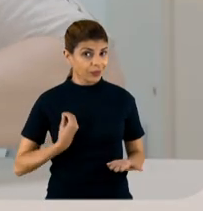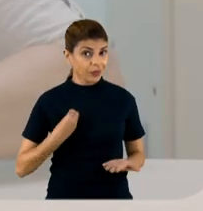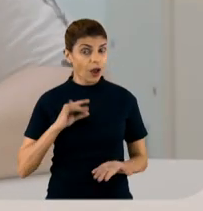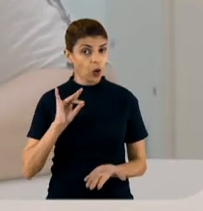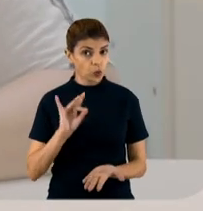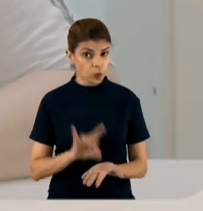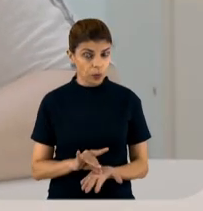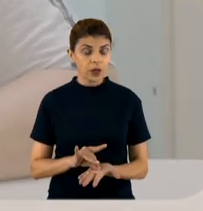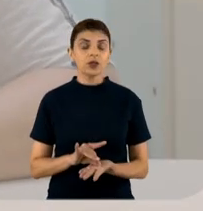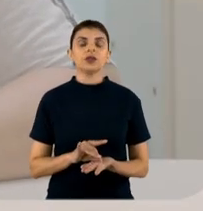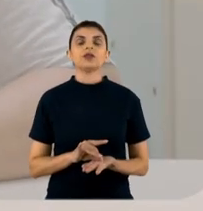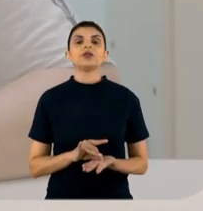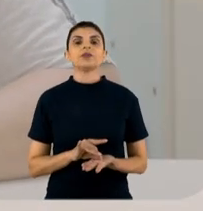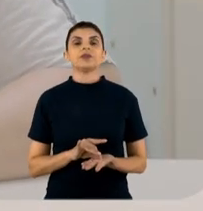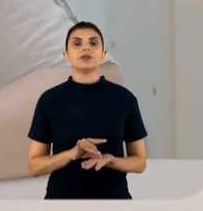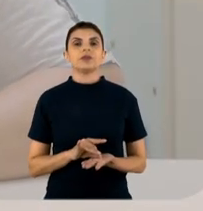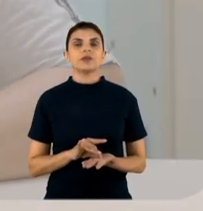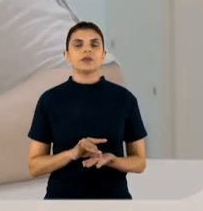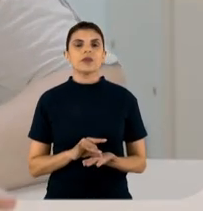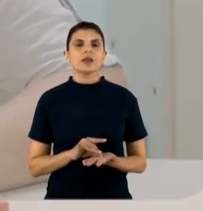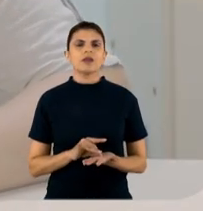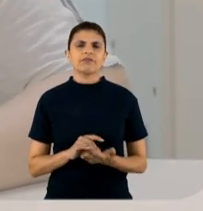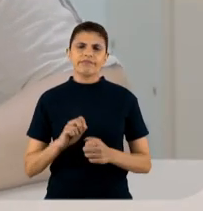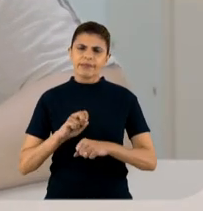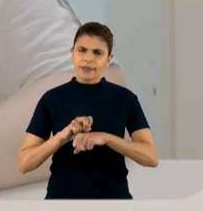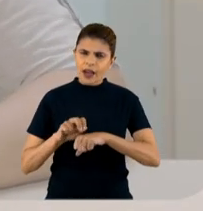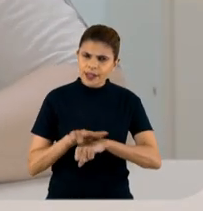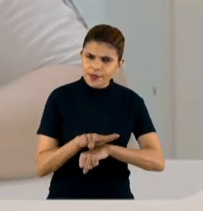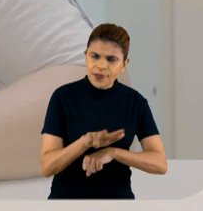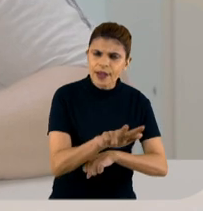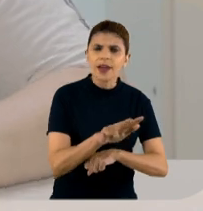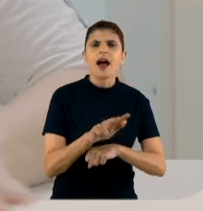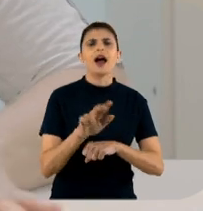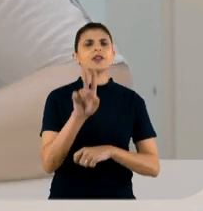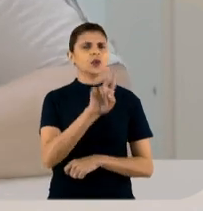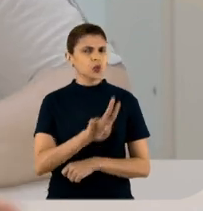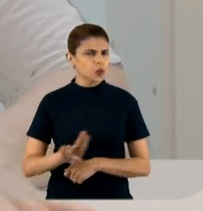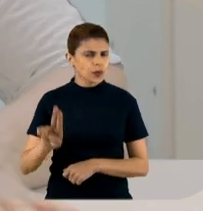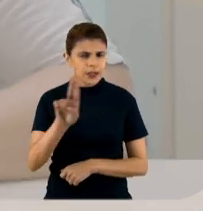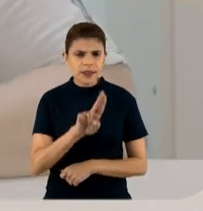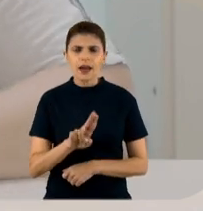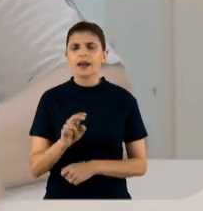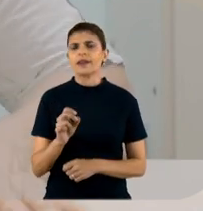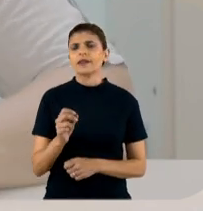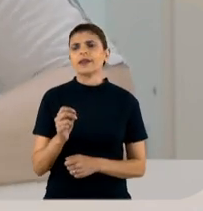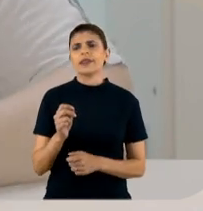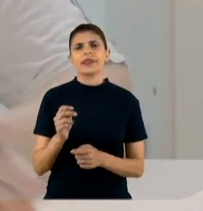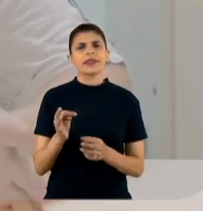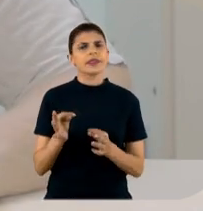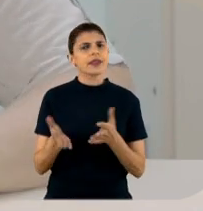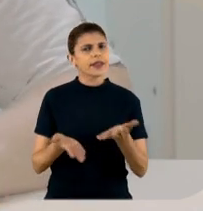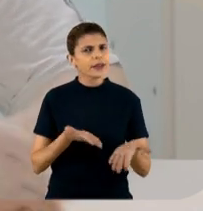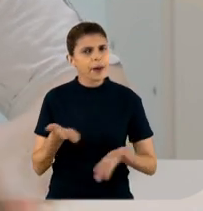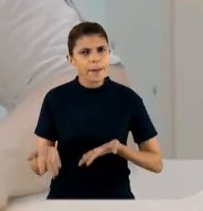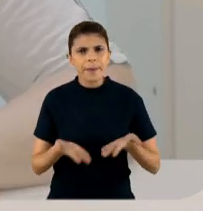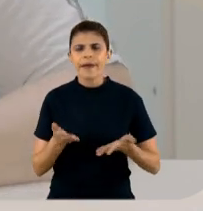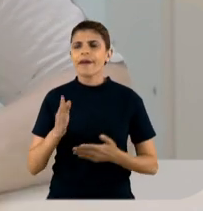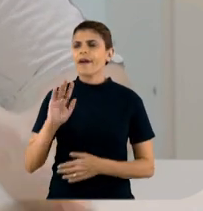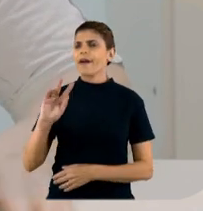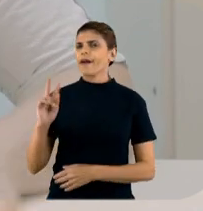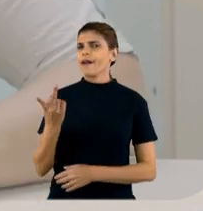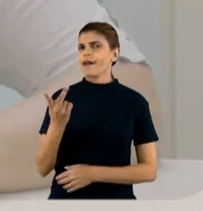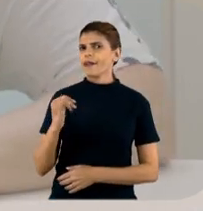atualmente o muitos antivirais que são usados num tratamento de